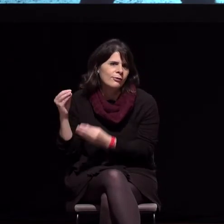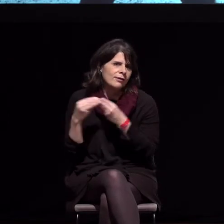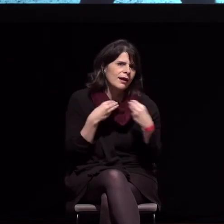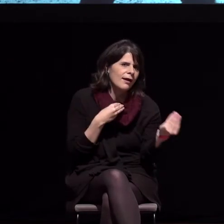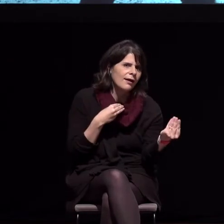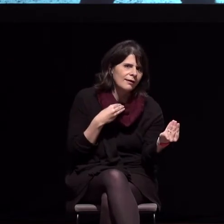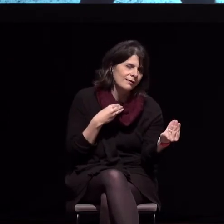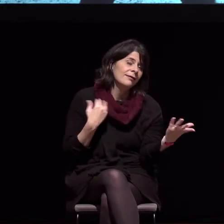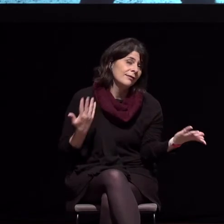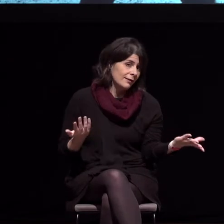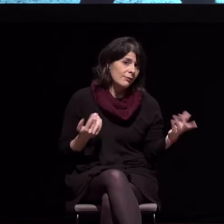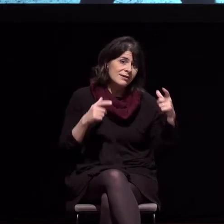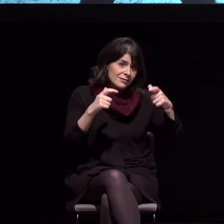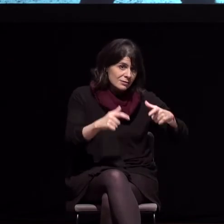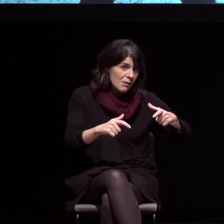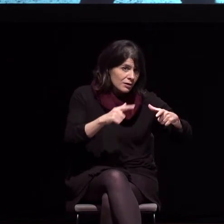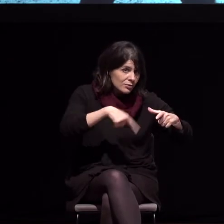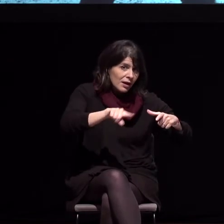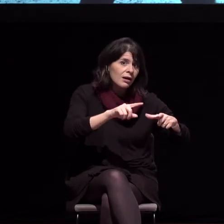na cidade, né?